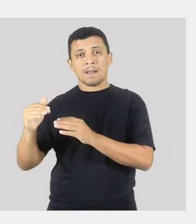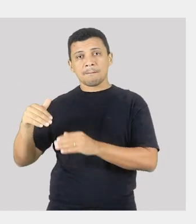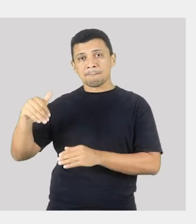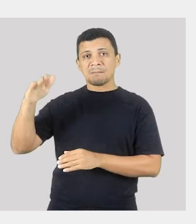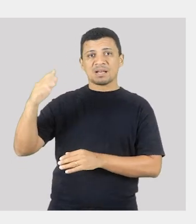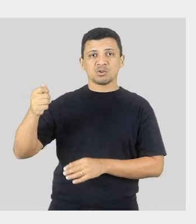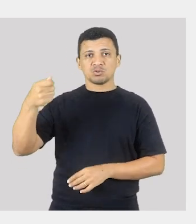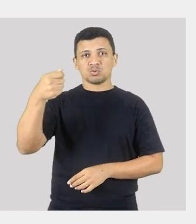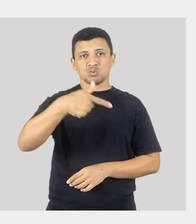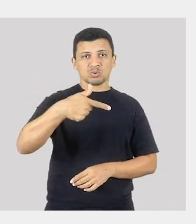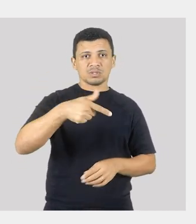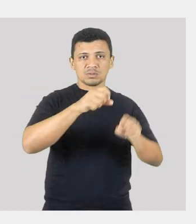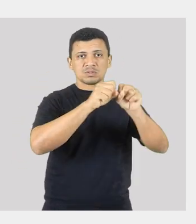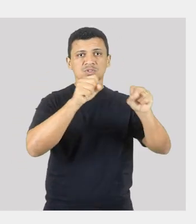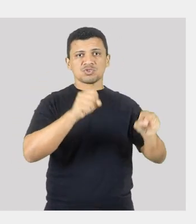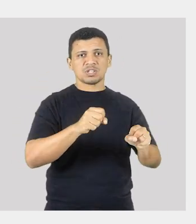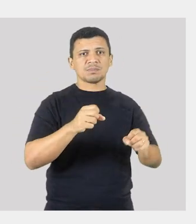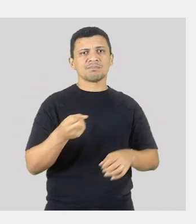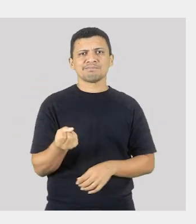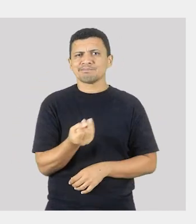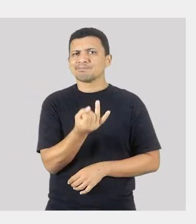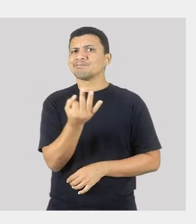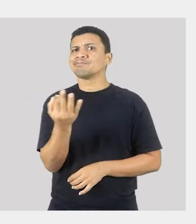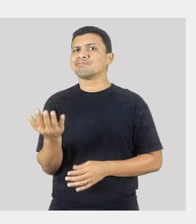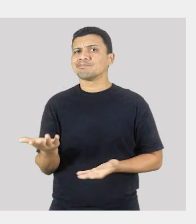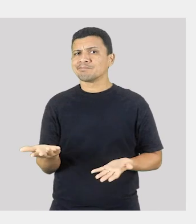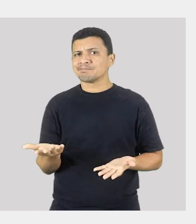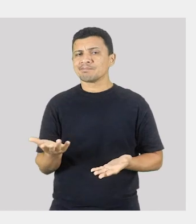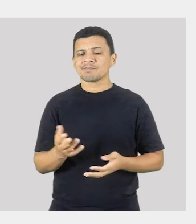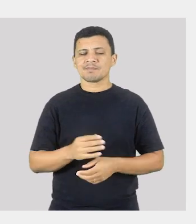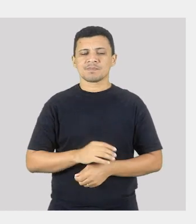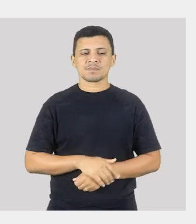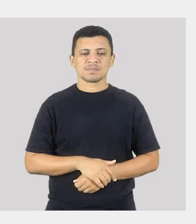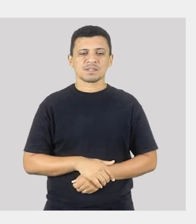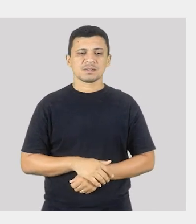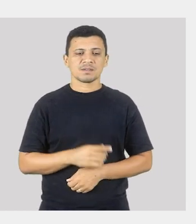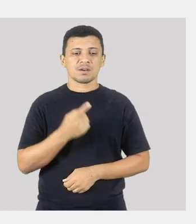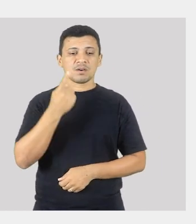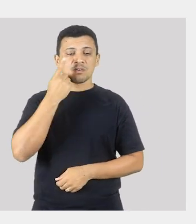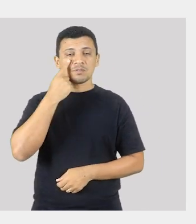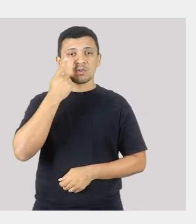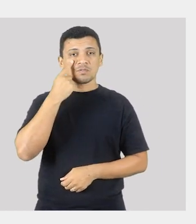o sistema anterior em... Ora, pessoal, vamos lá. Vamos ver aqui o sistema antigo, né?